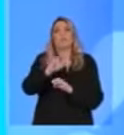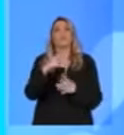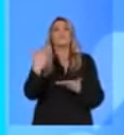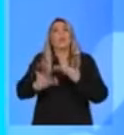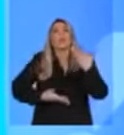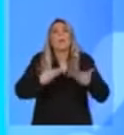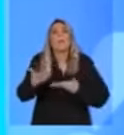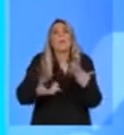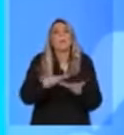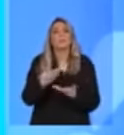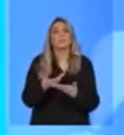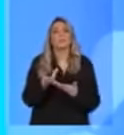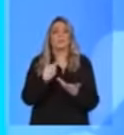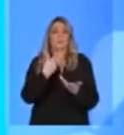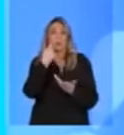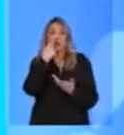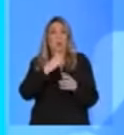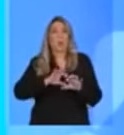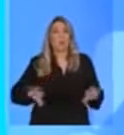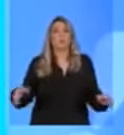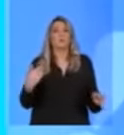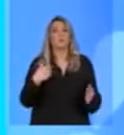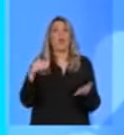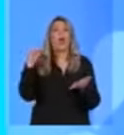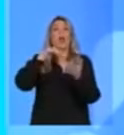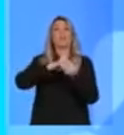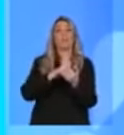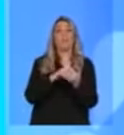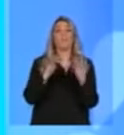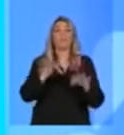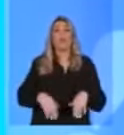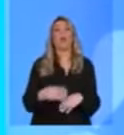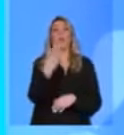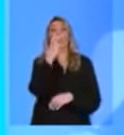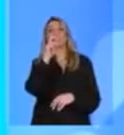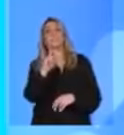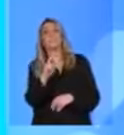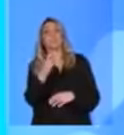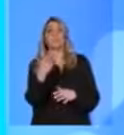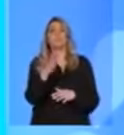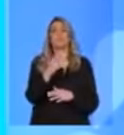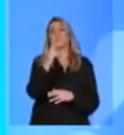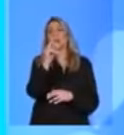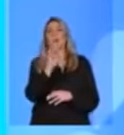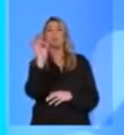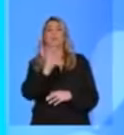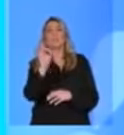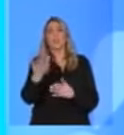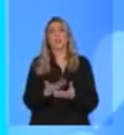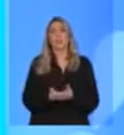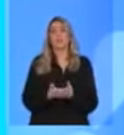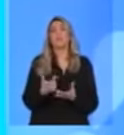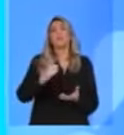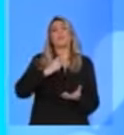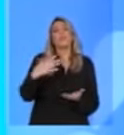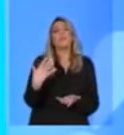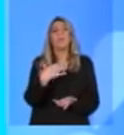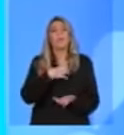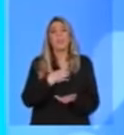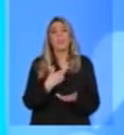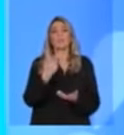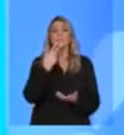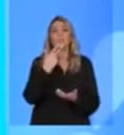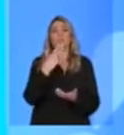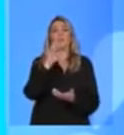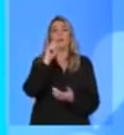hoje 31% até o final do ano 45 entre 45 e 50% utilizamos o modelo de concessão